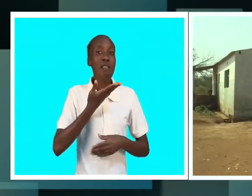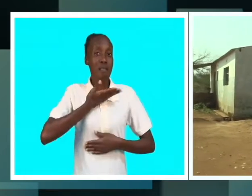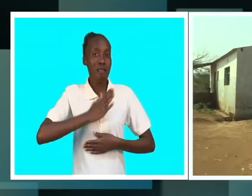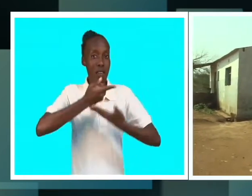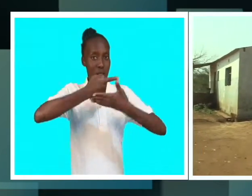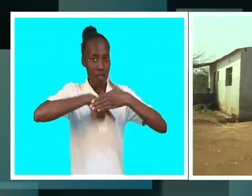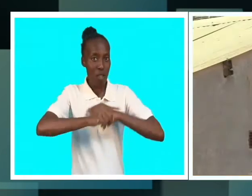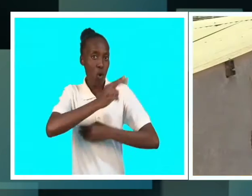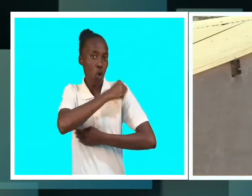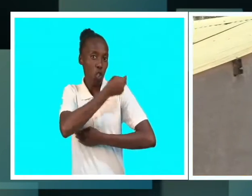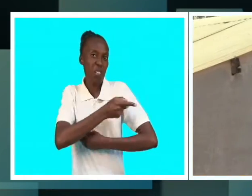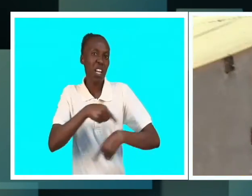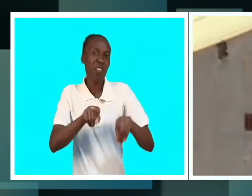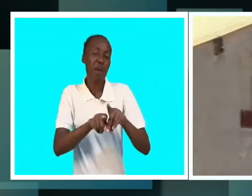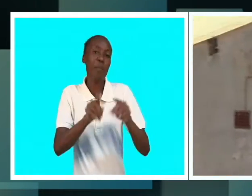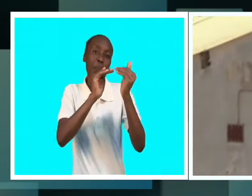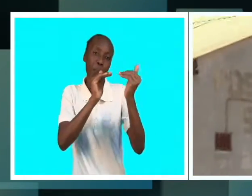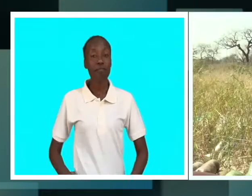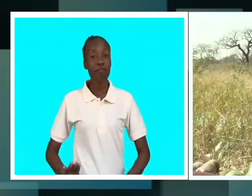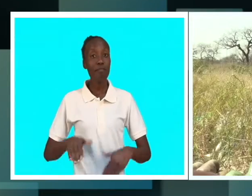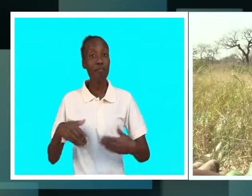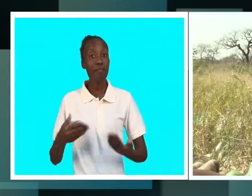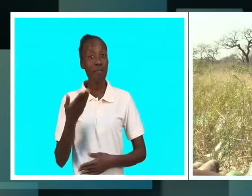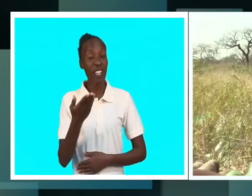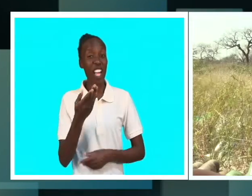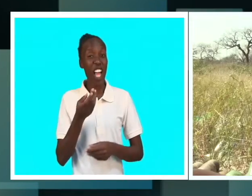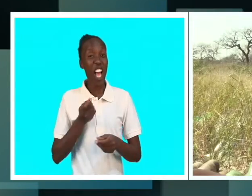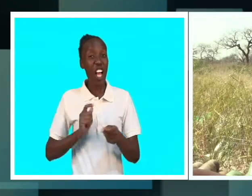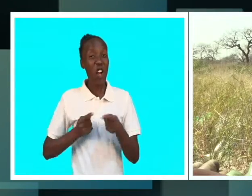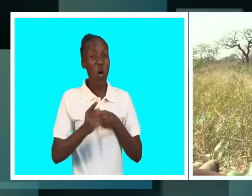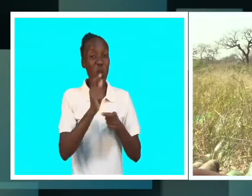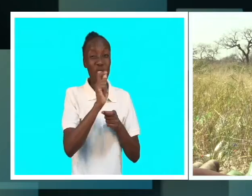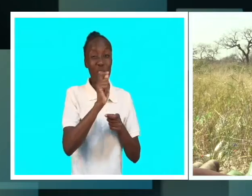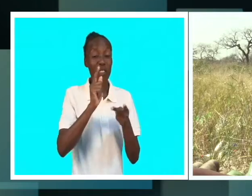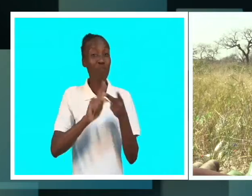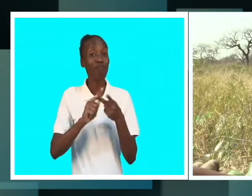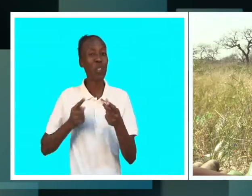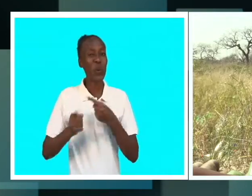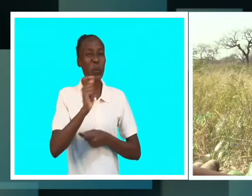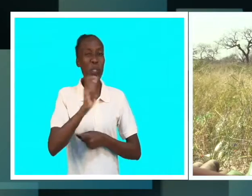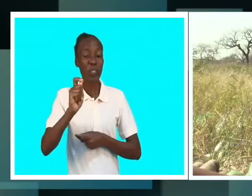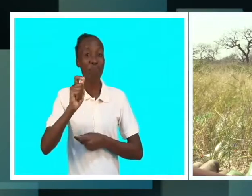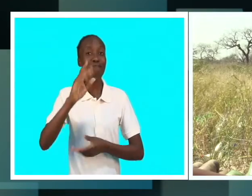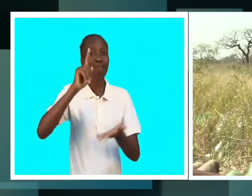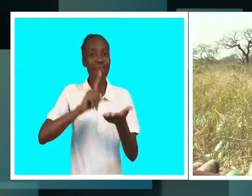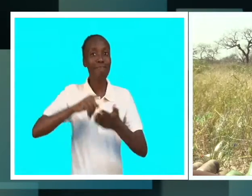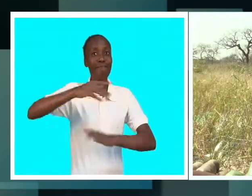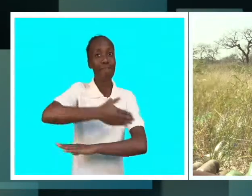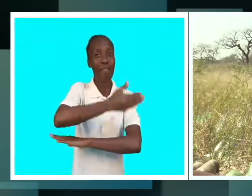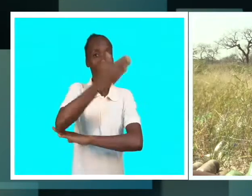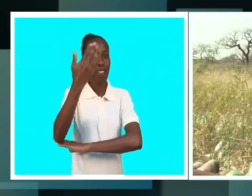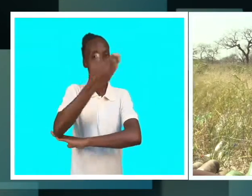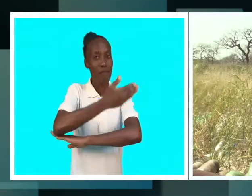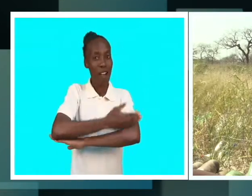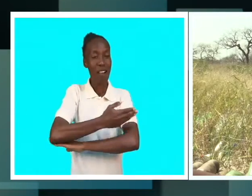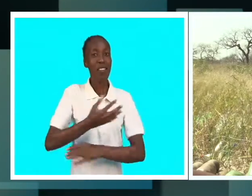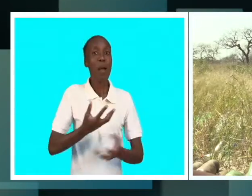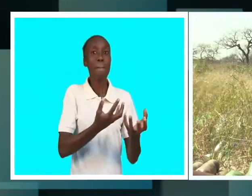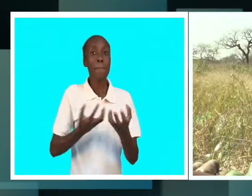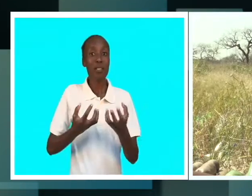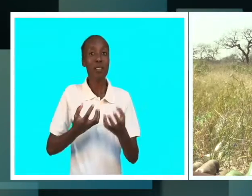procura de serviços de saúde. Macanda, em Maputo, é uma localidade, é um distrito de Namaacha que